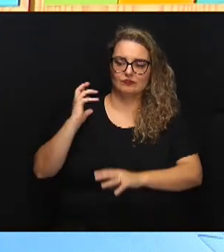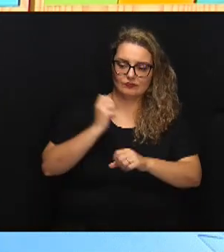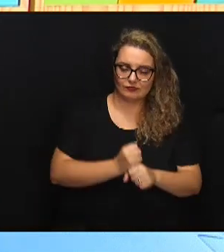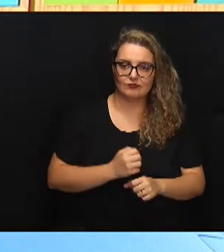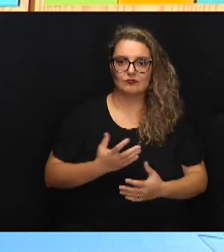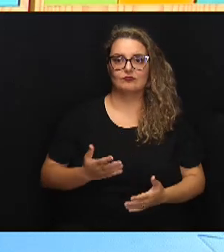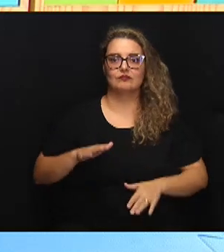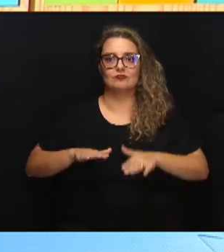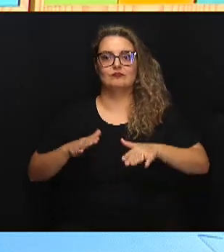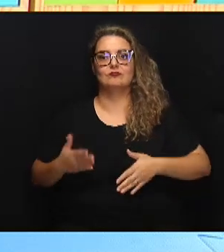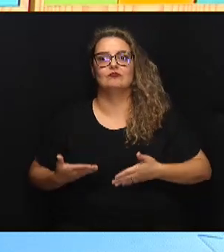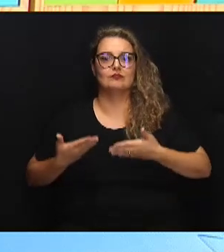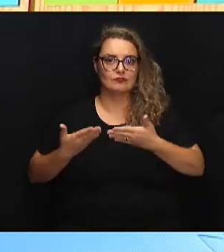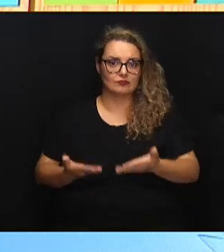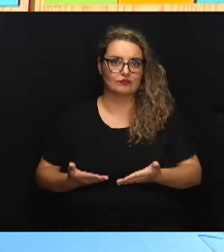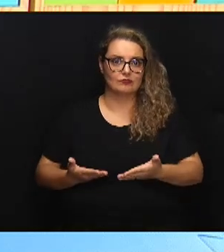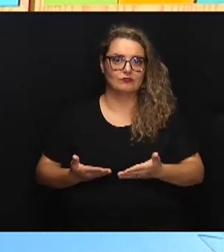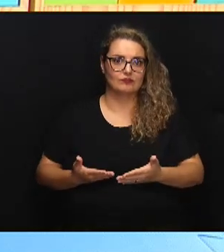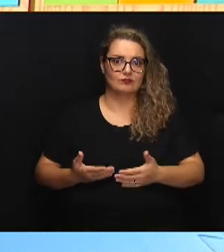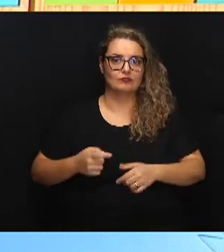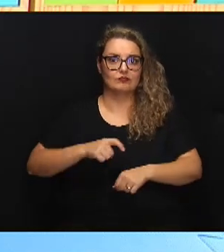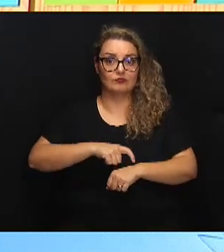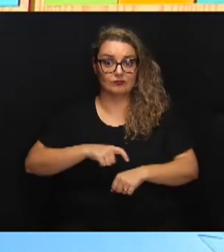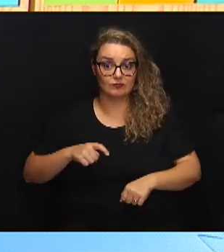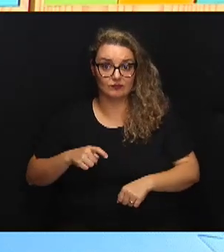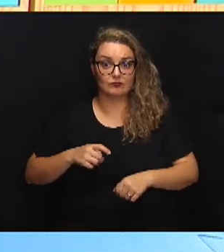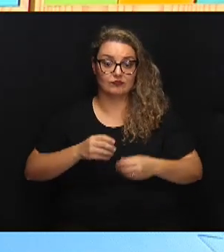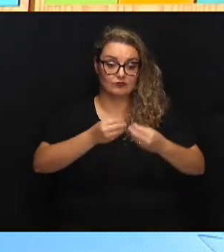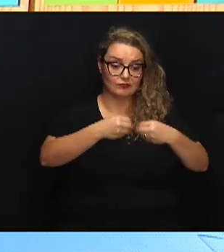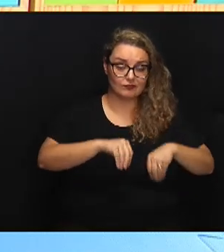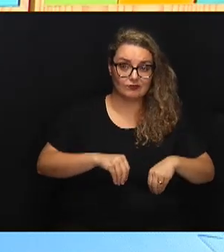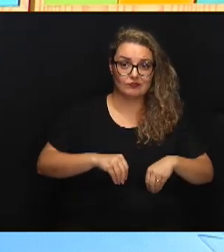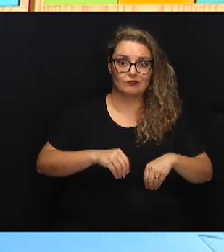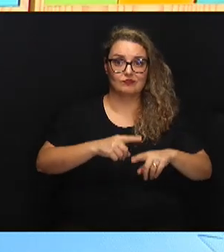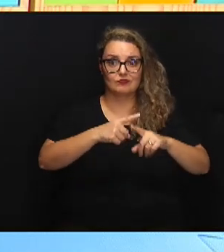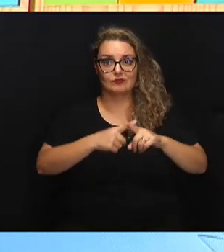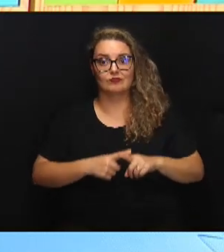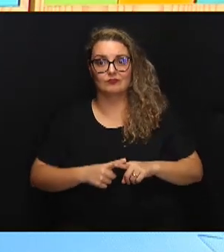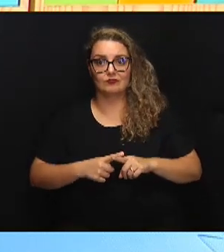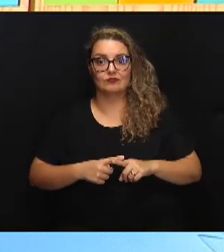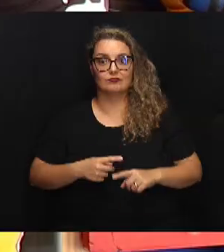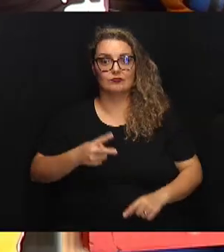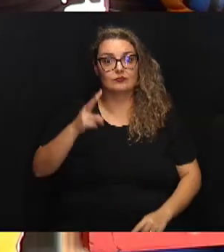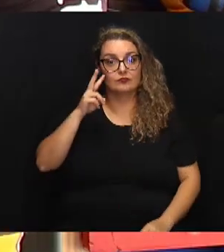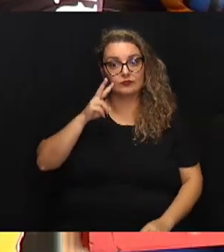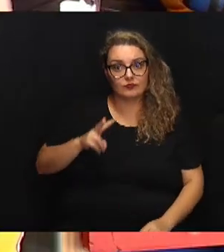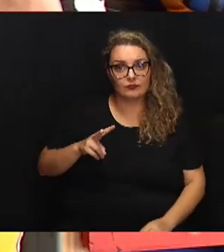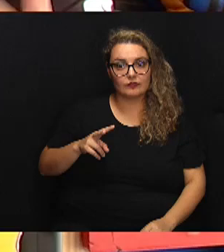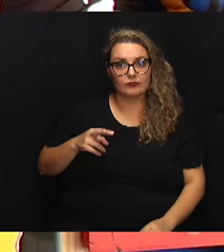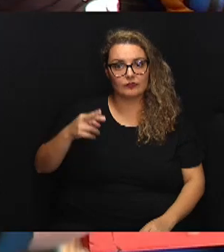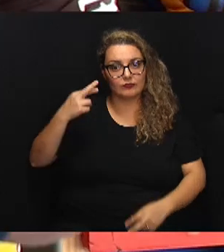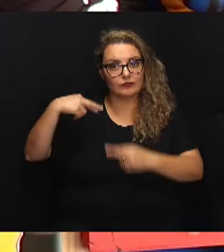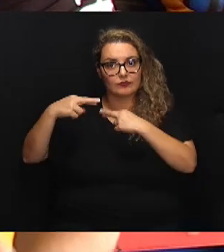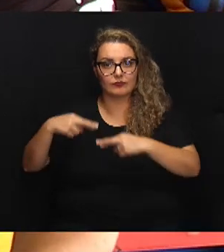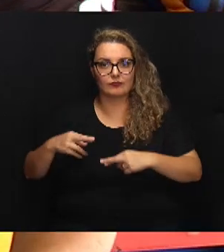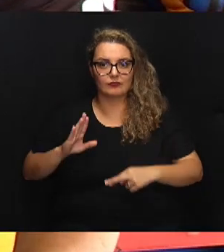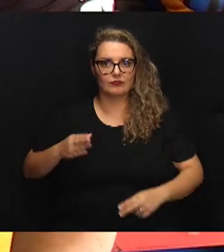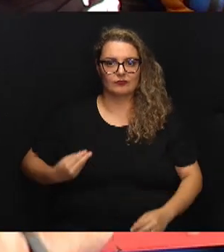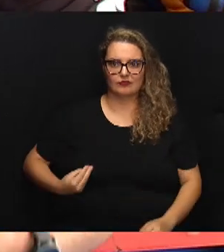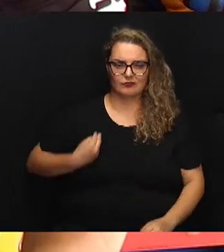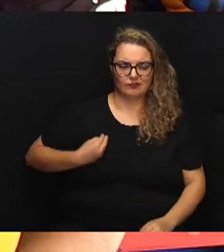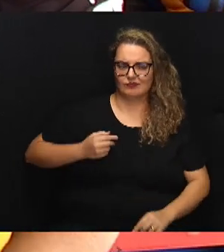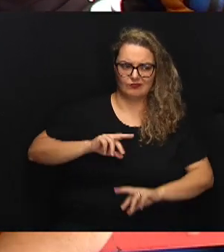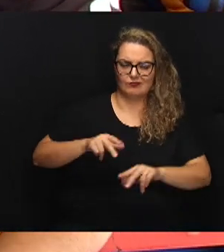você tá no momento que você tá tomando um prejuízo na luta. E aí eu vejo que eles fazem essa associação, tipo, eu já passei por tanta